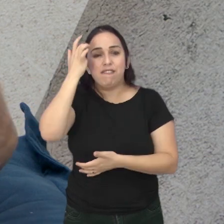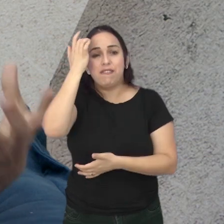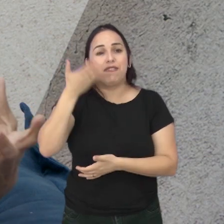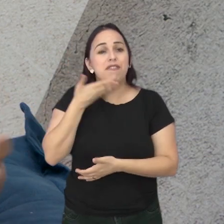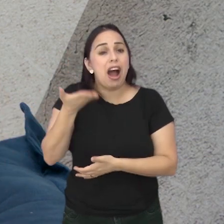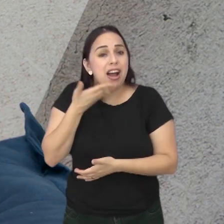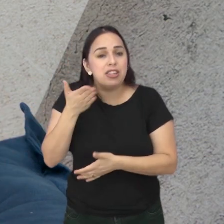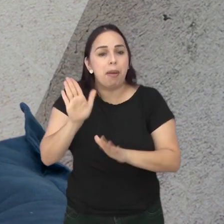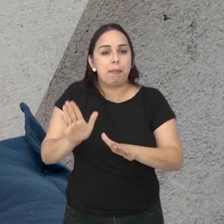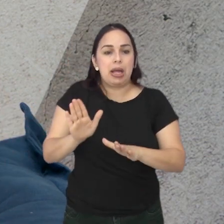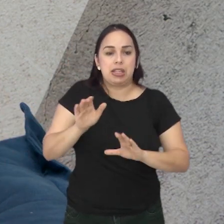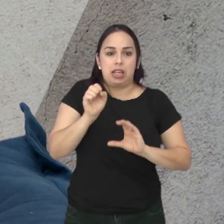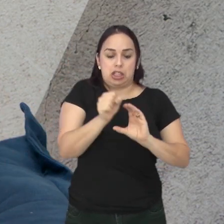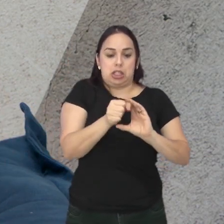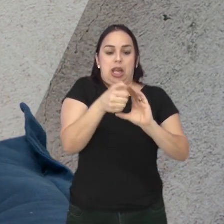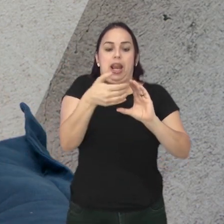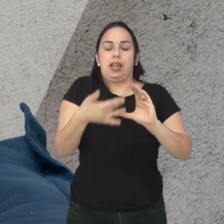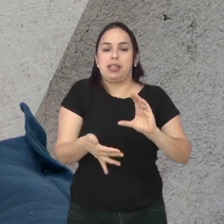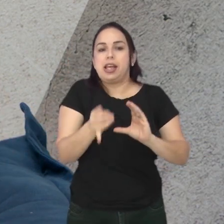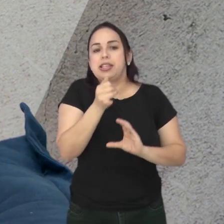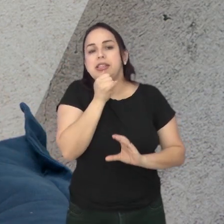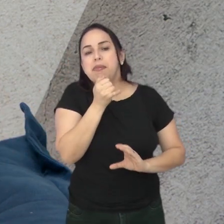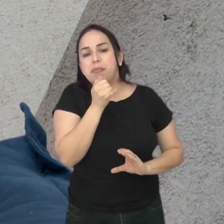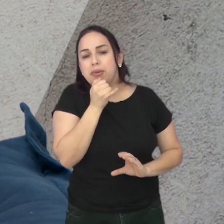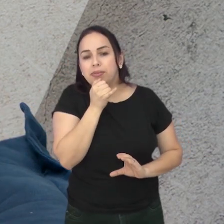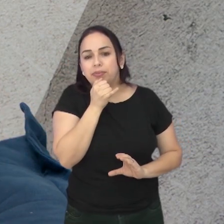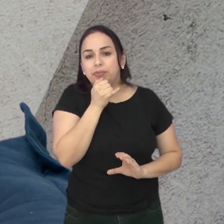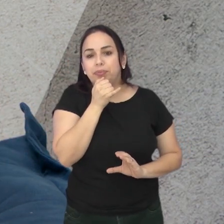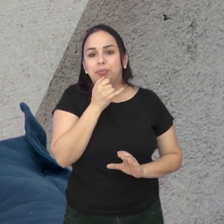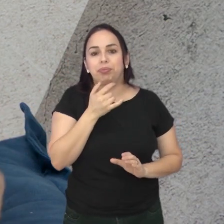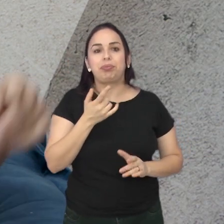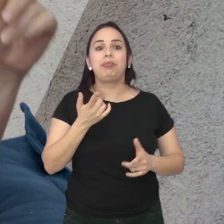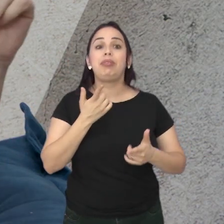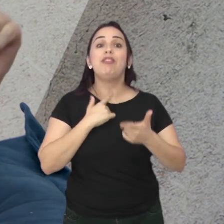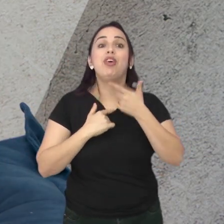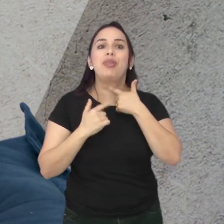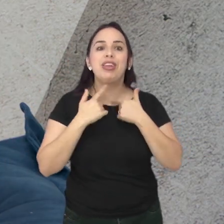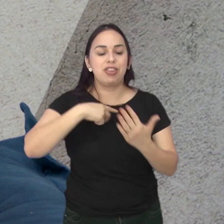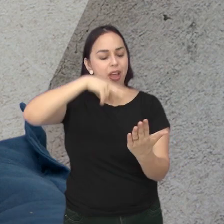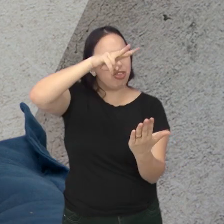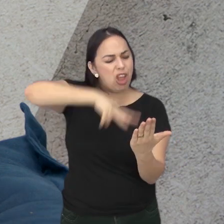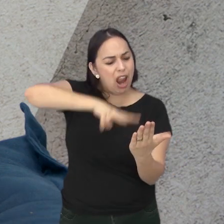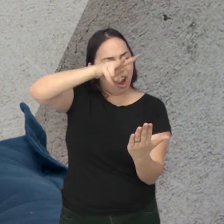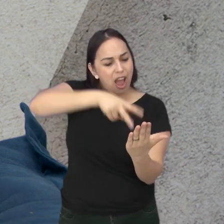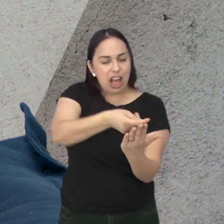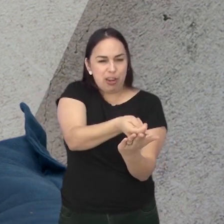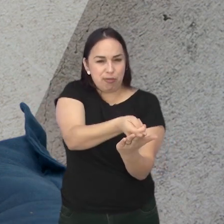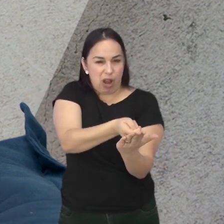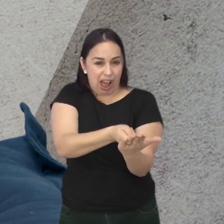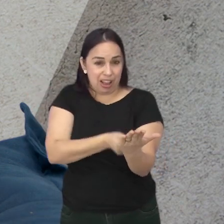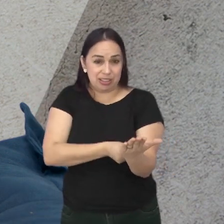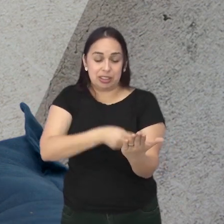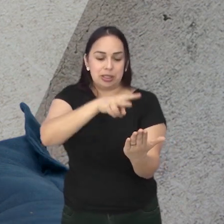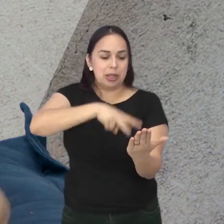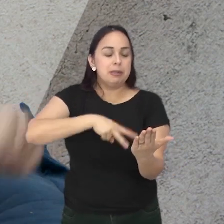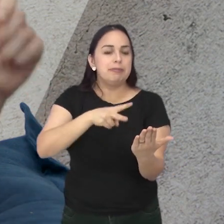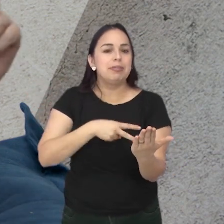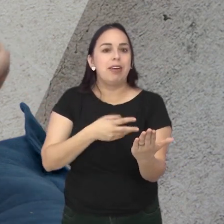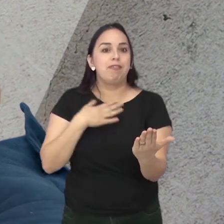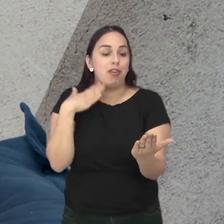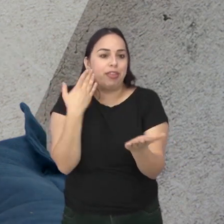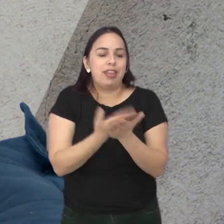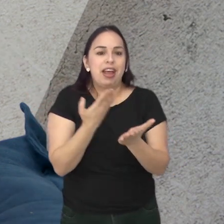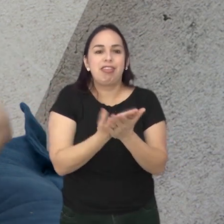existem outras características que são mais marcantes, como o desejo da leitura, né, o hábito da leitura,